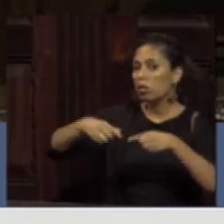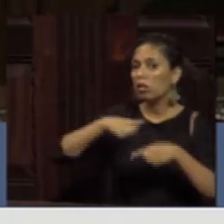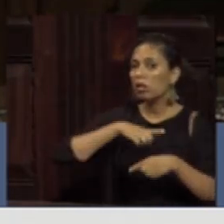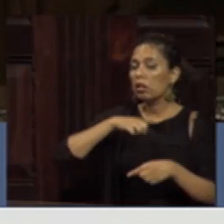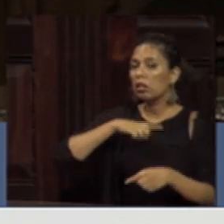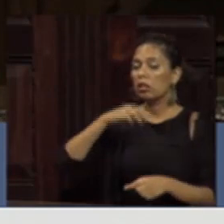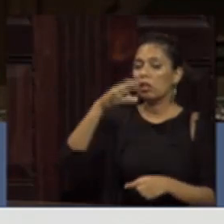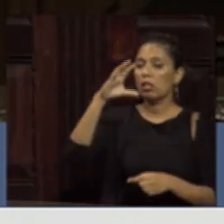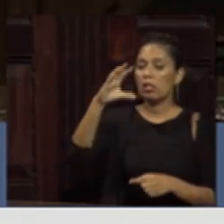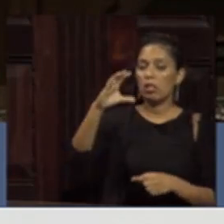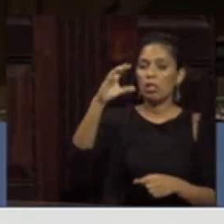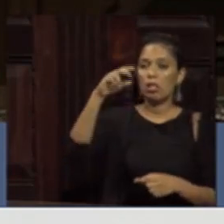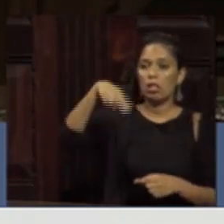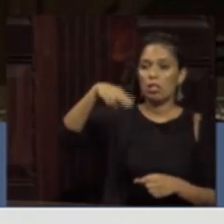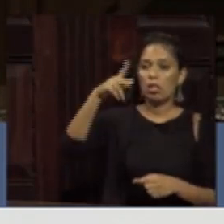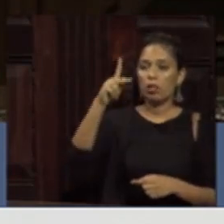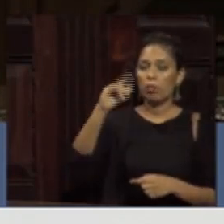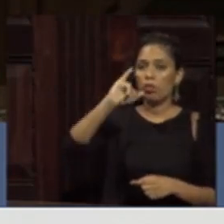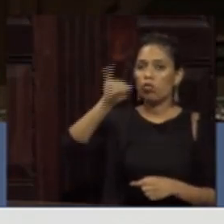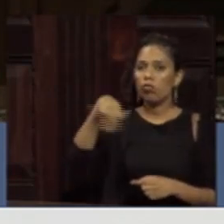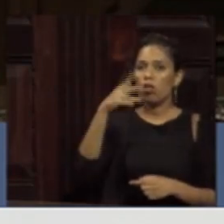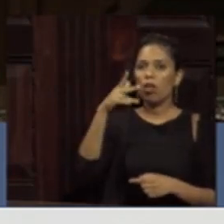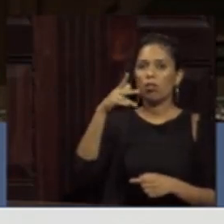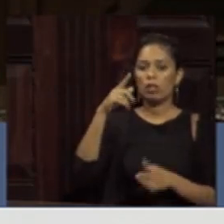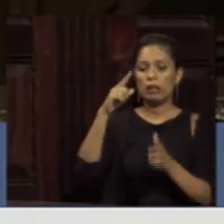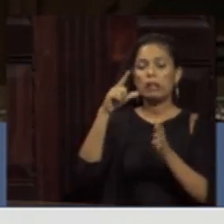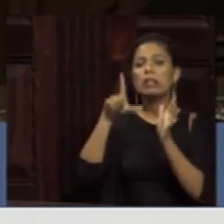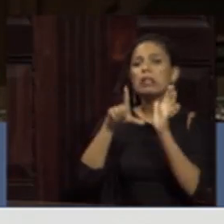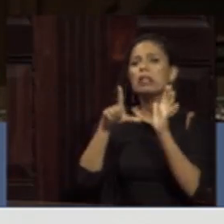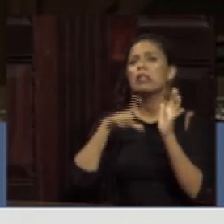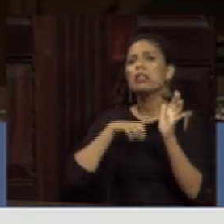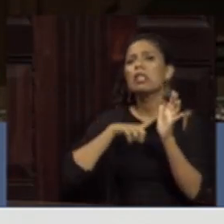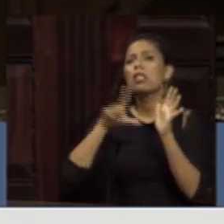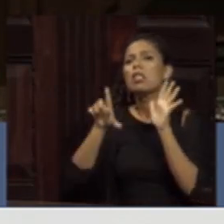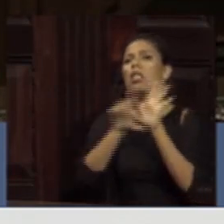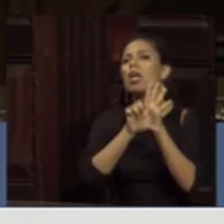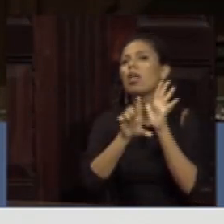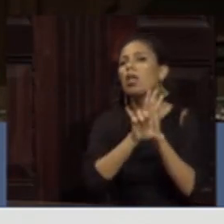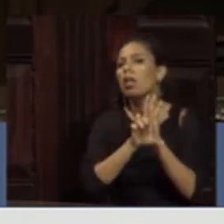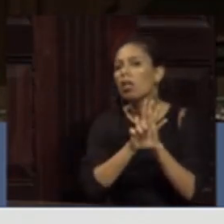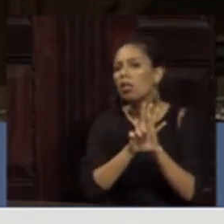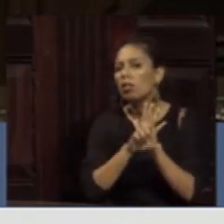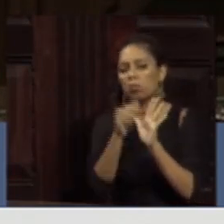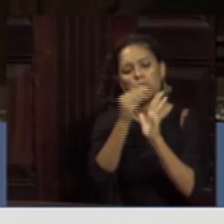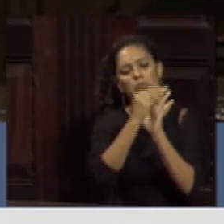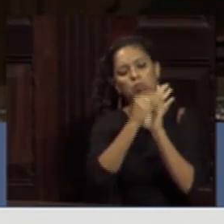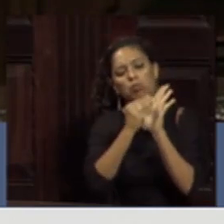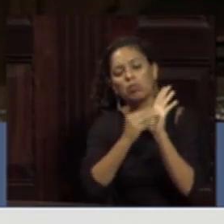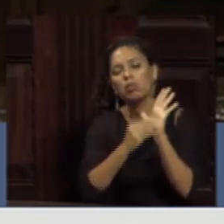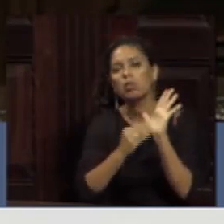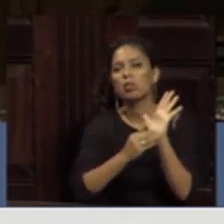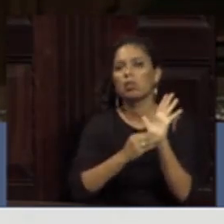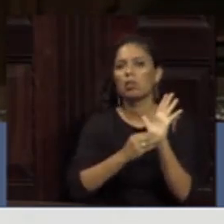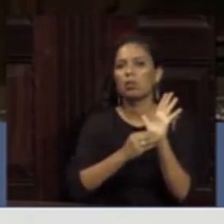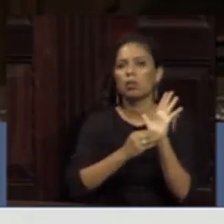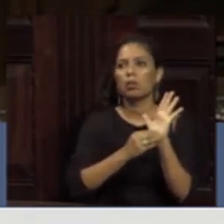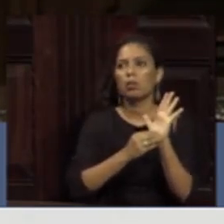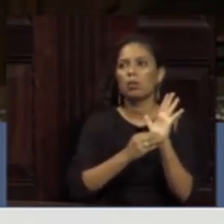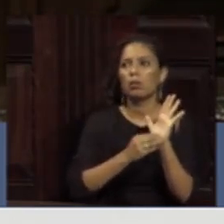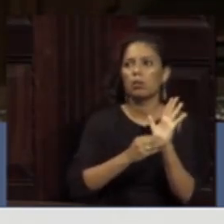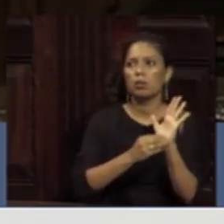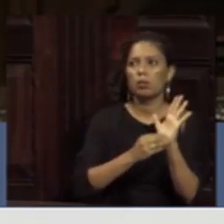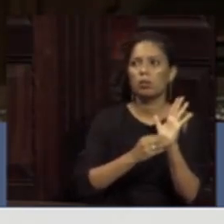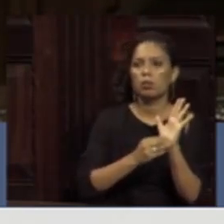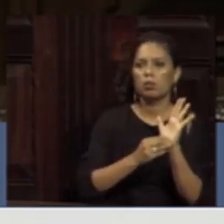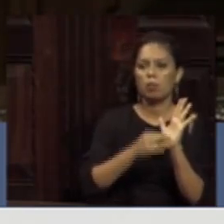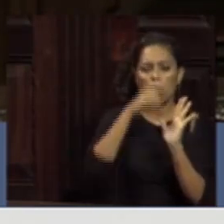princípios ideológicos. E esses princípios ideológicos é que deve reger